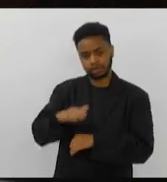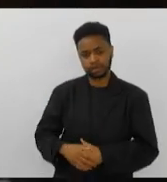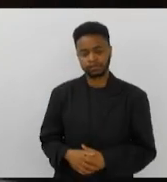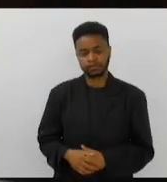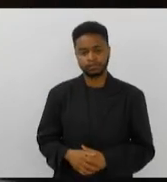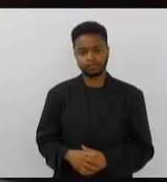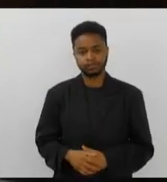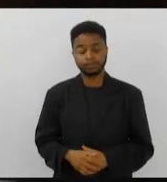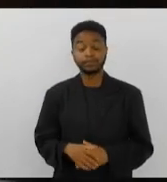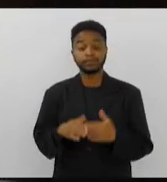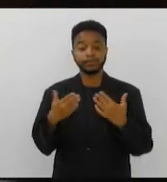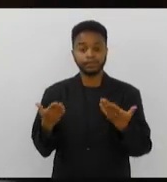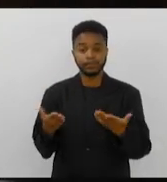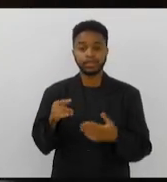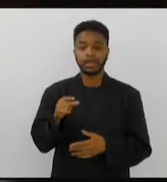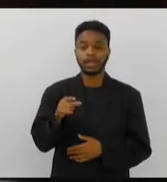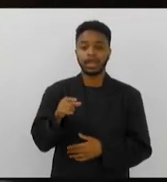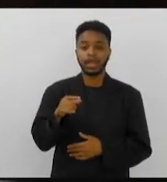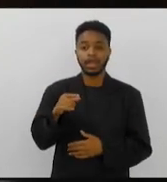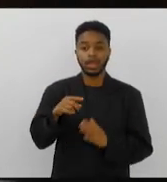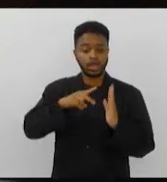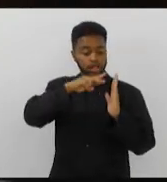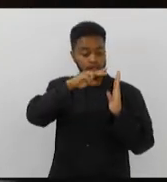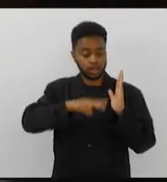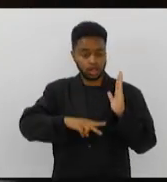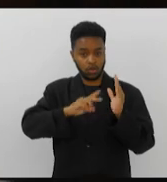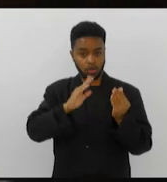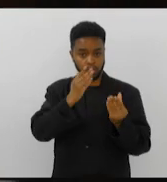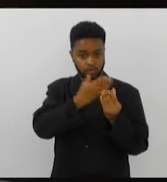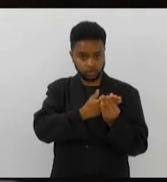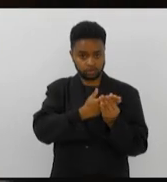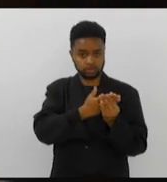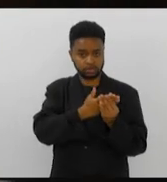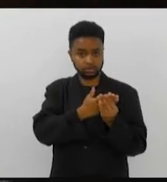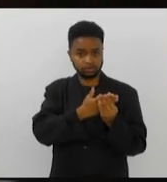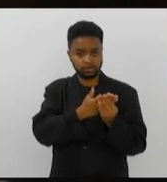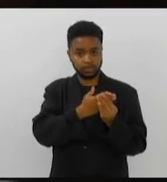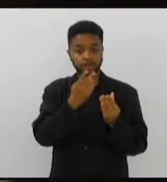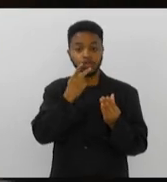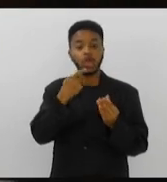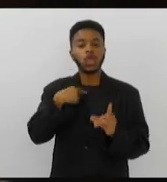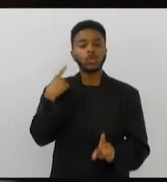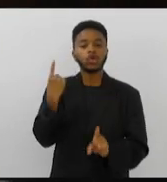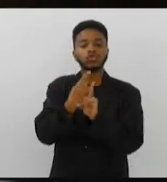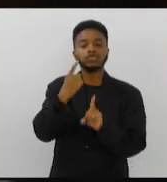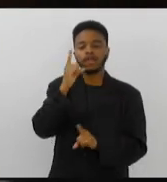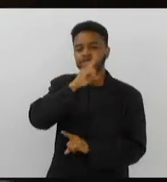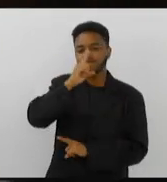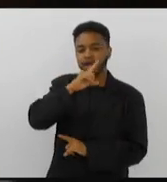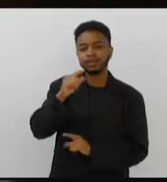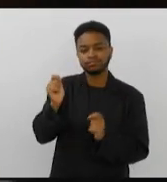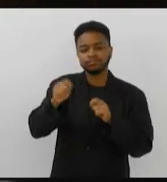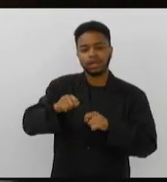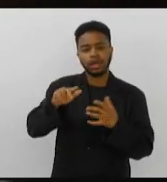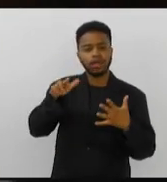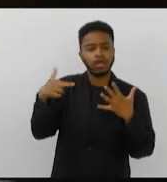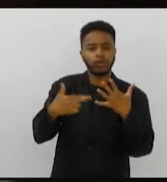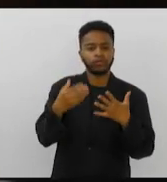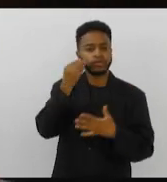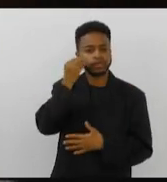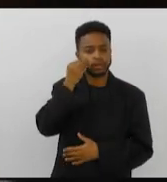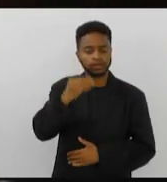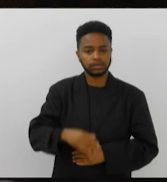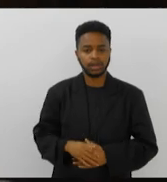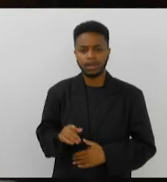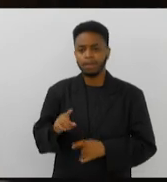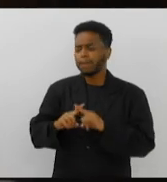aí ele pegou o processo a sentença falou achei um erro aqui pra gente recorrer eu falei mas como processo já